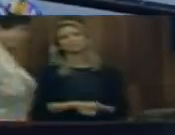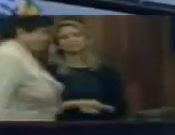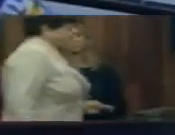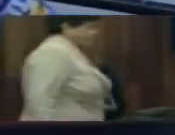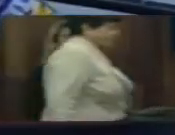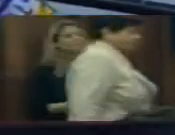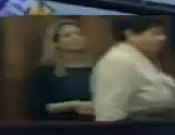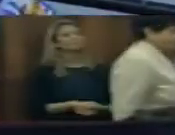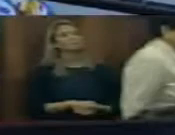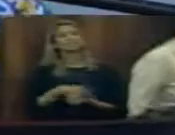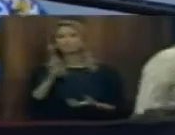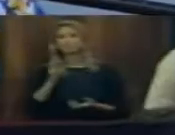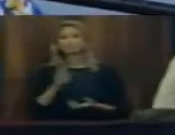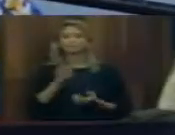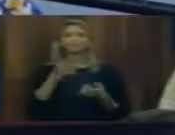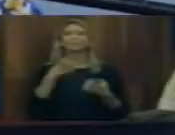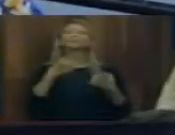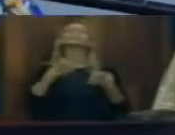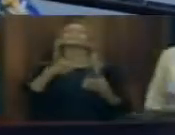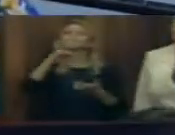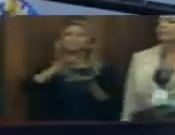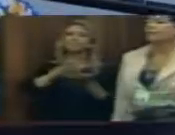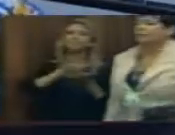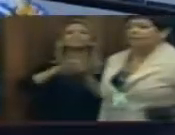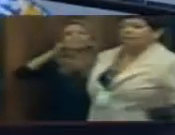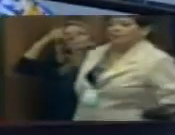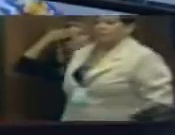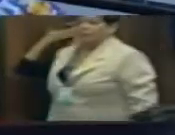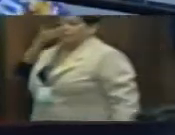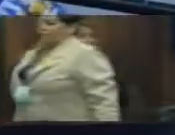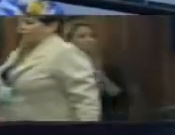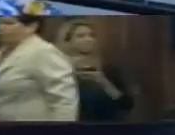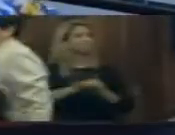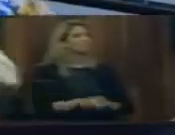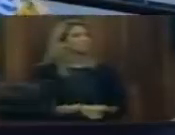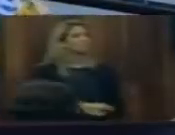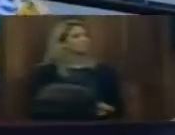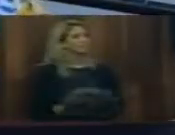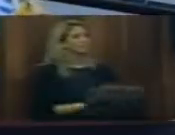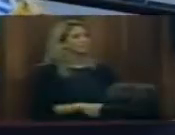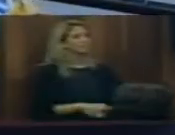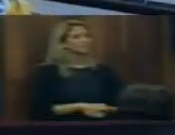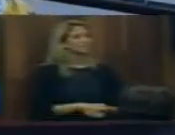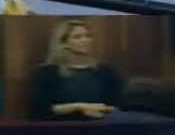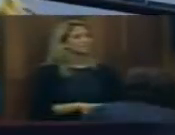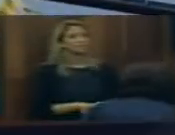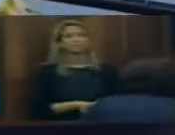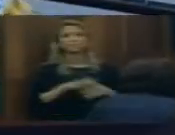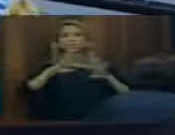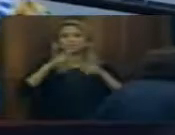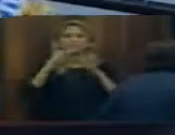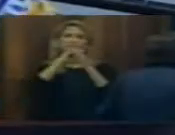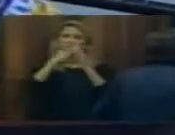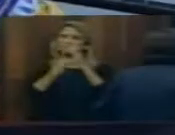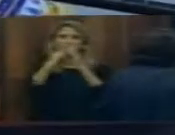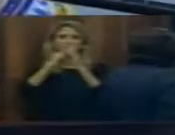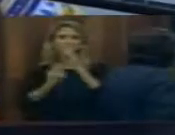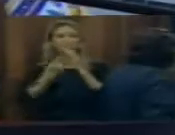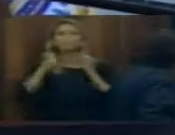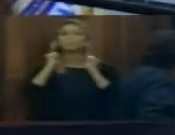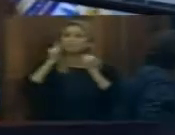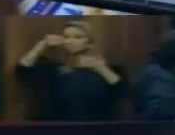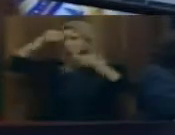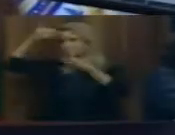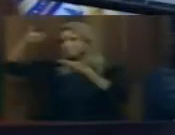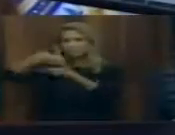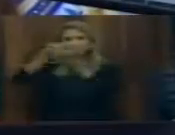muito obrigada, gratidão, namastê, com todas as línguas possíveis. E lembrando